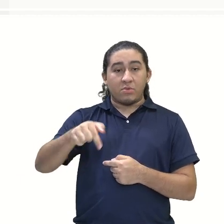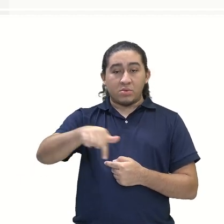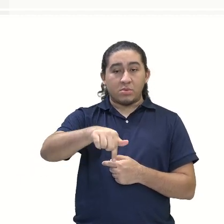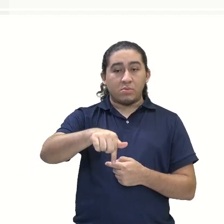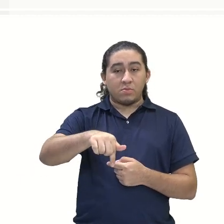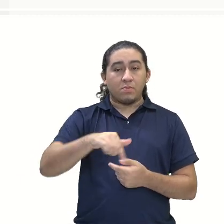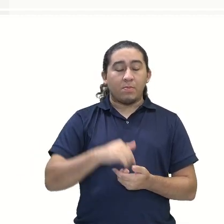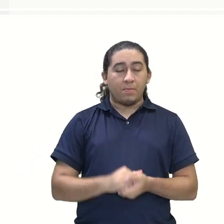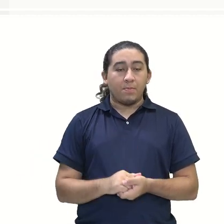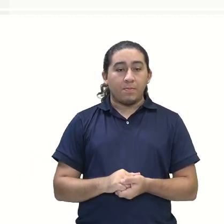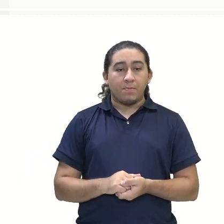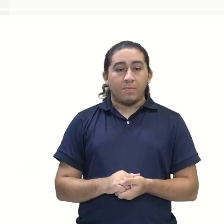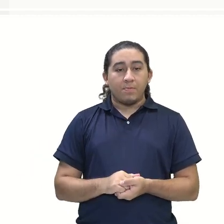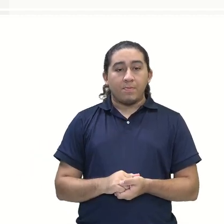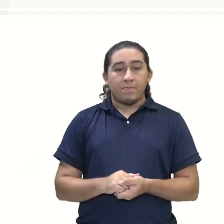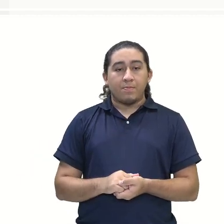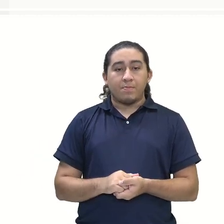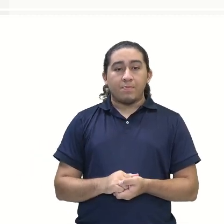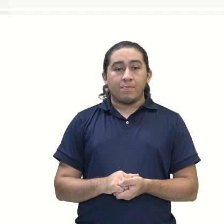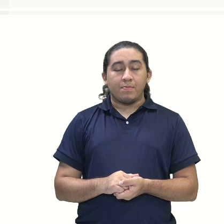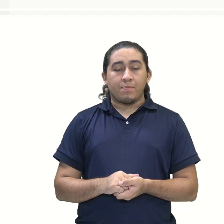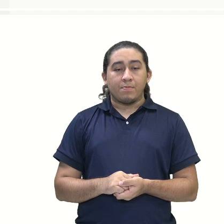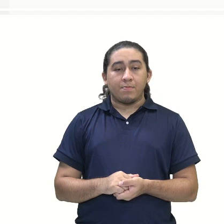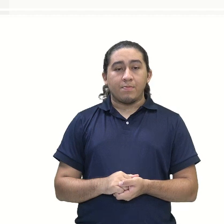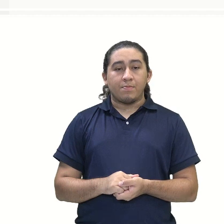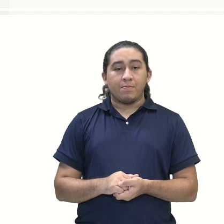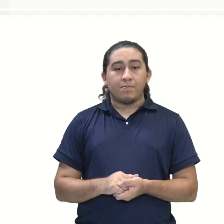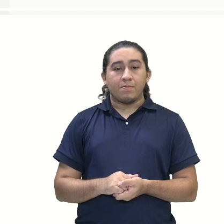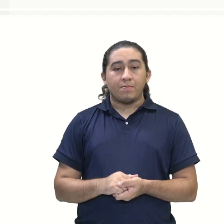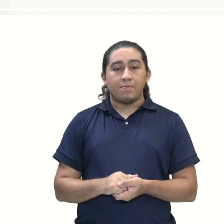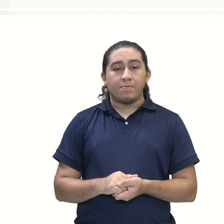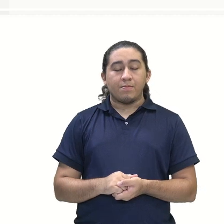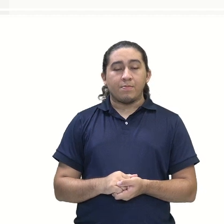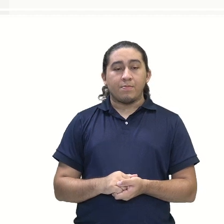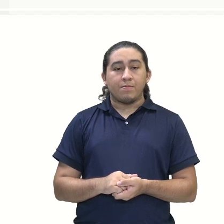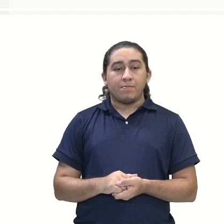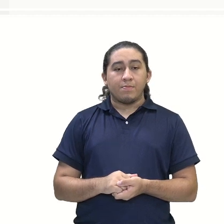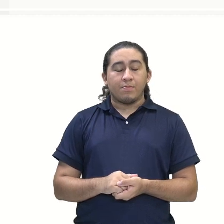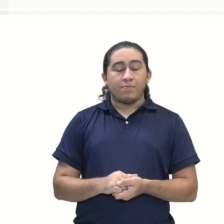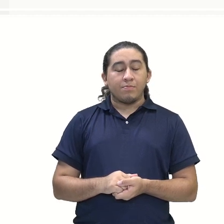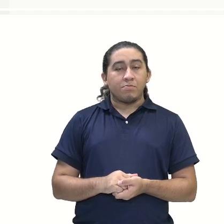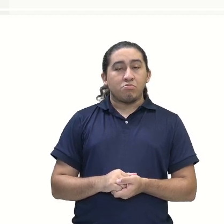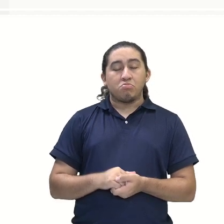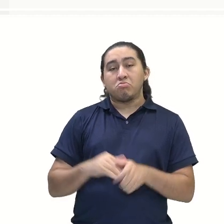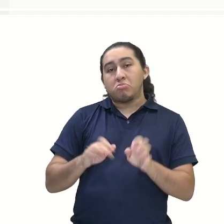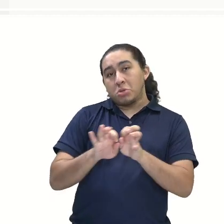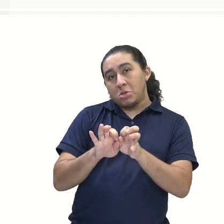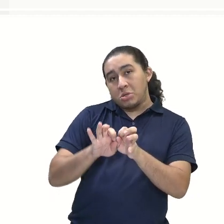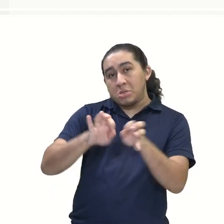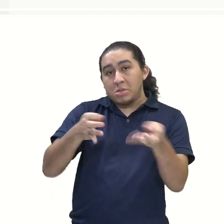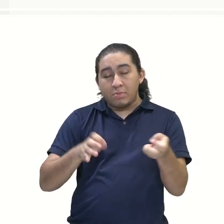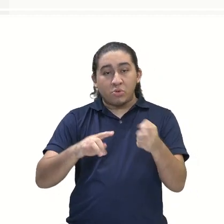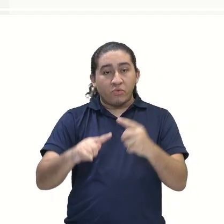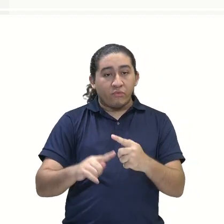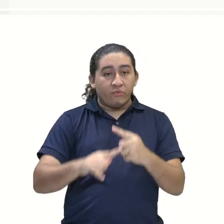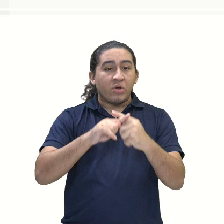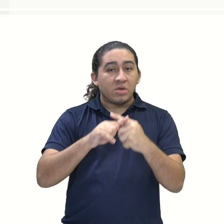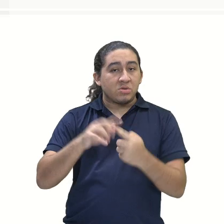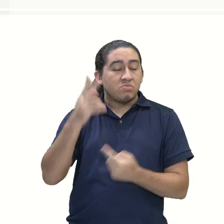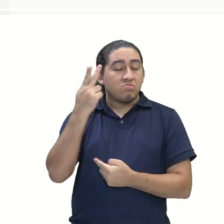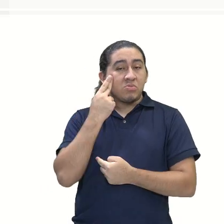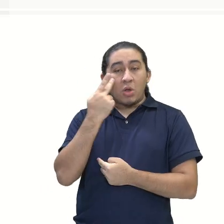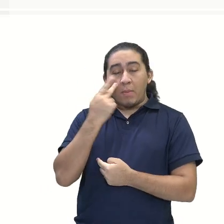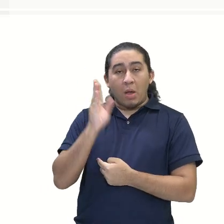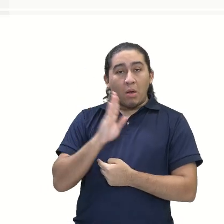100 vezes 0,7. Multiplicação por vírgula, multiplica como se não houvesse a vírgula